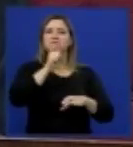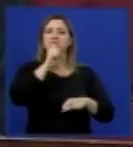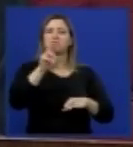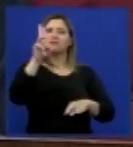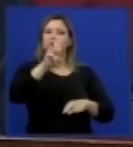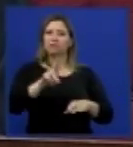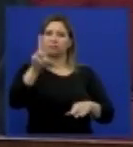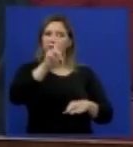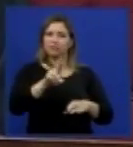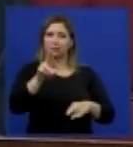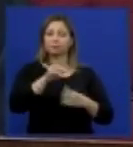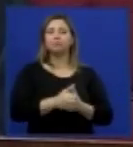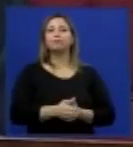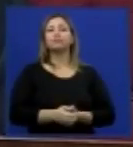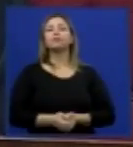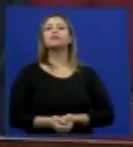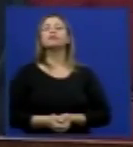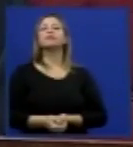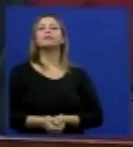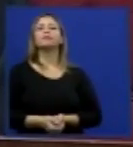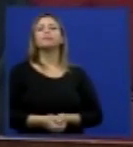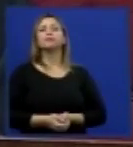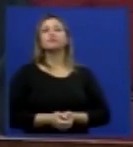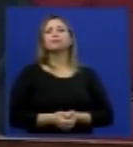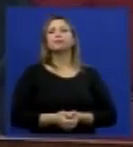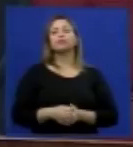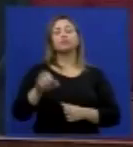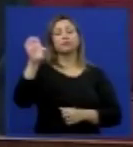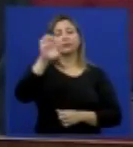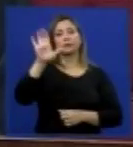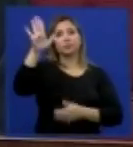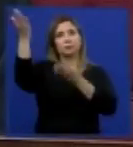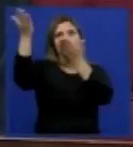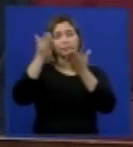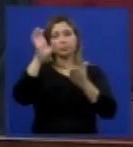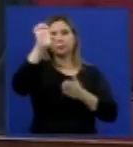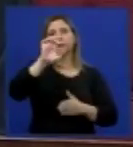remoldados provenientes de indústrias dos países da União Europeia.